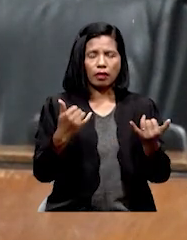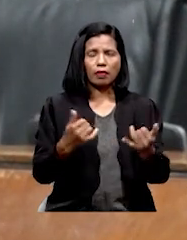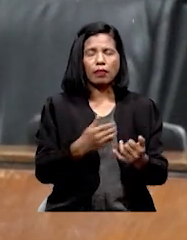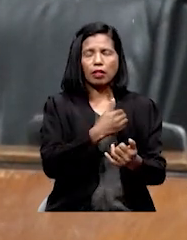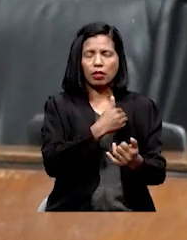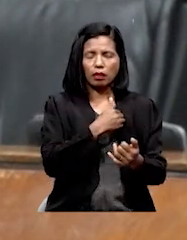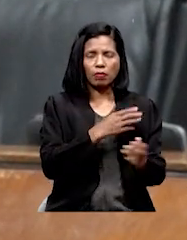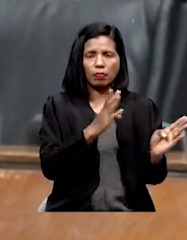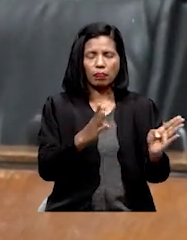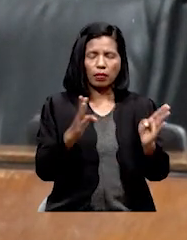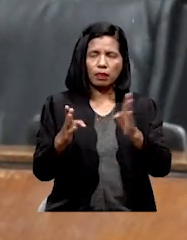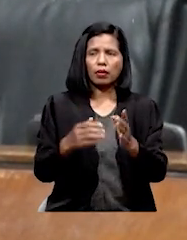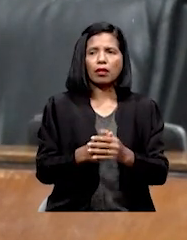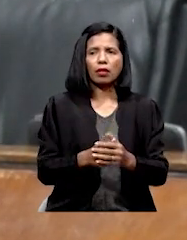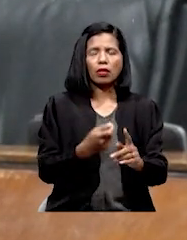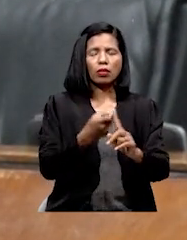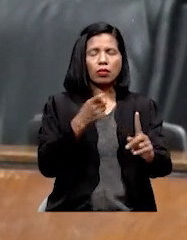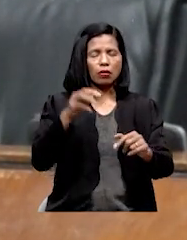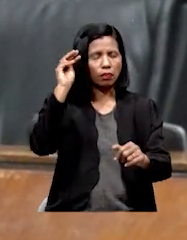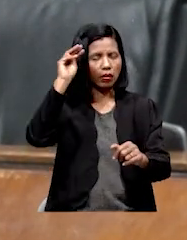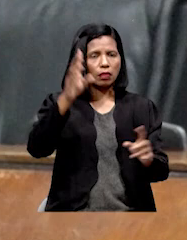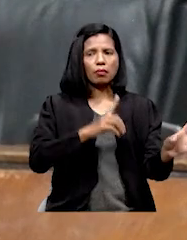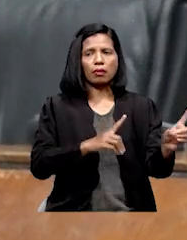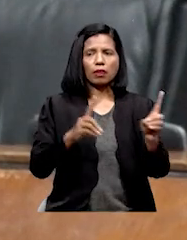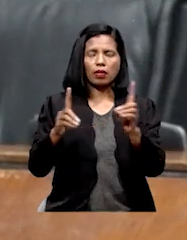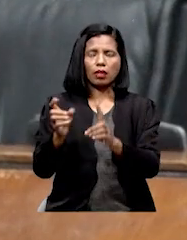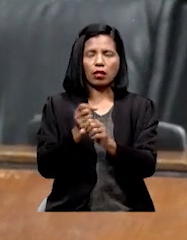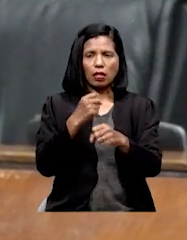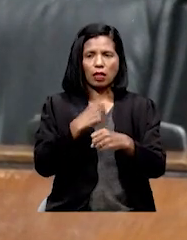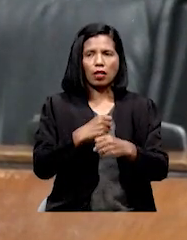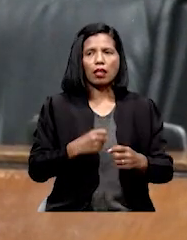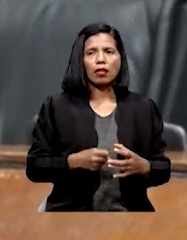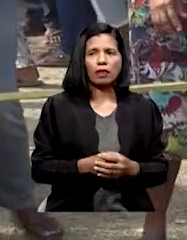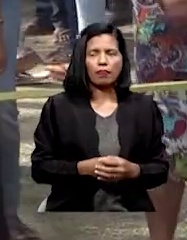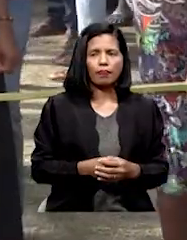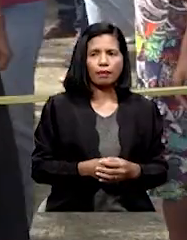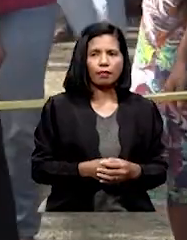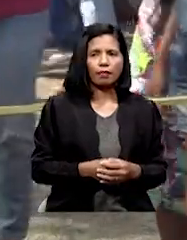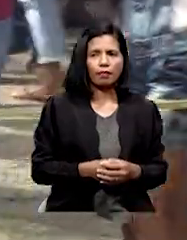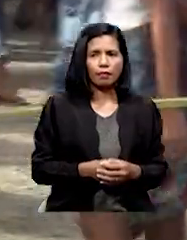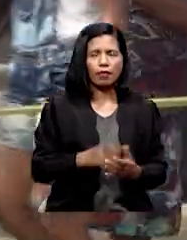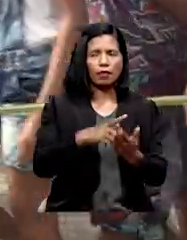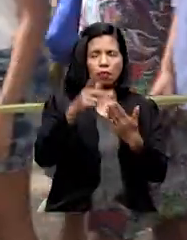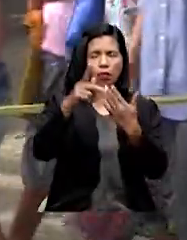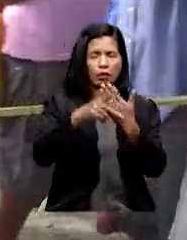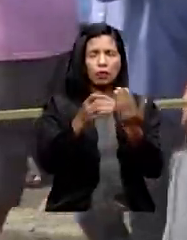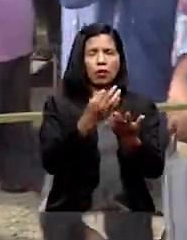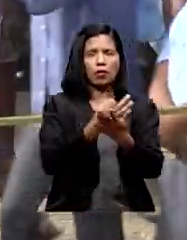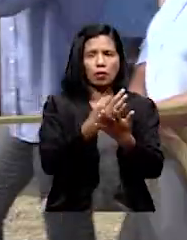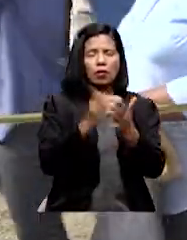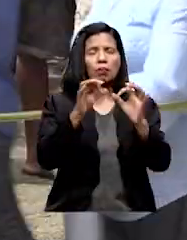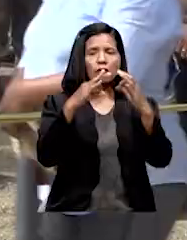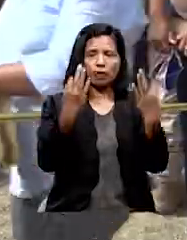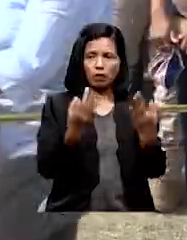mak o sítio nem a Ministério Implementador consegue recolha. Programa Subsídio Agregado Família,